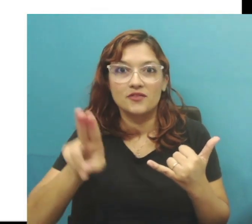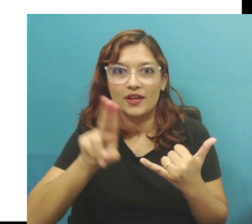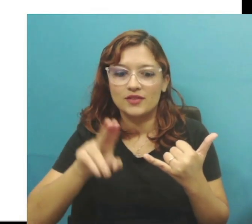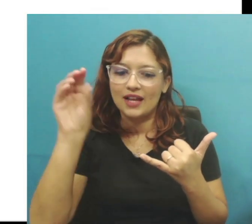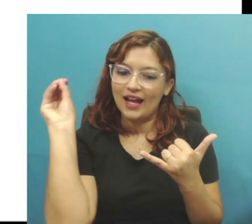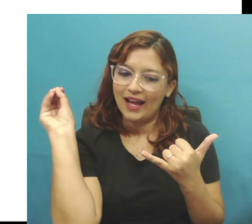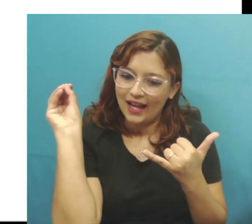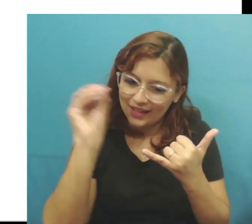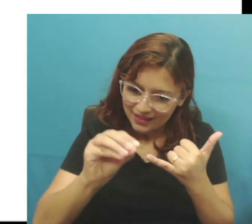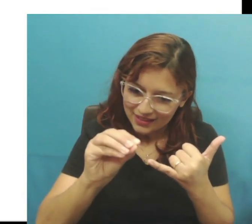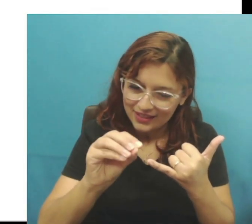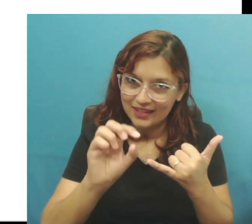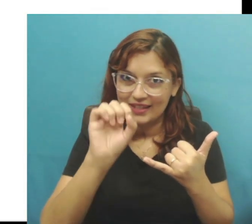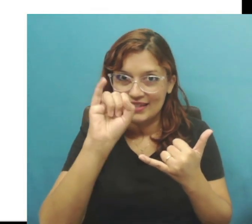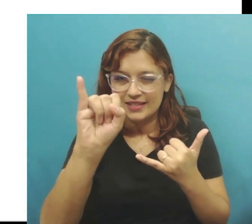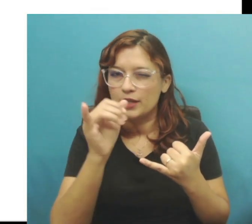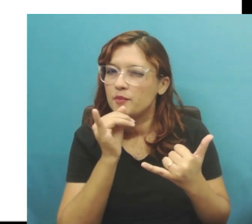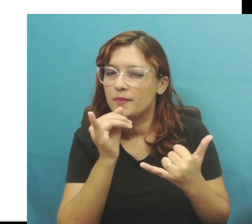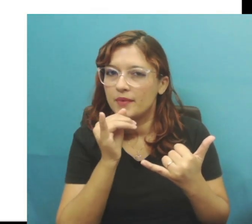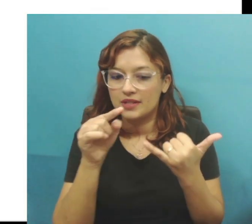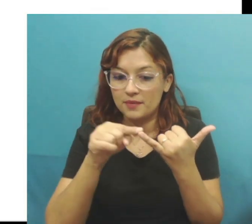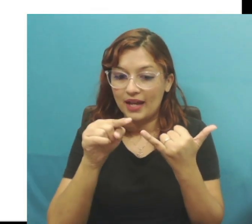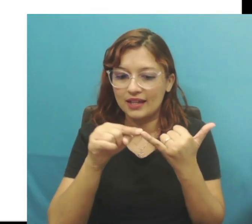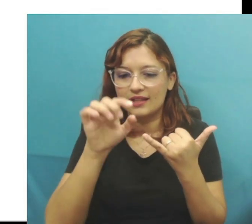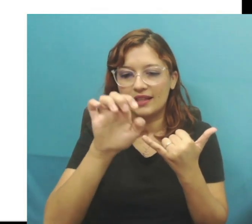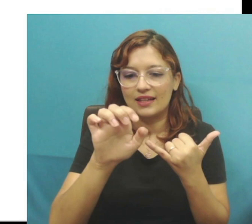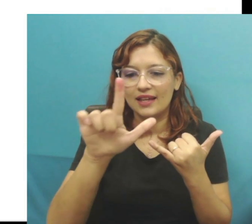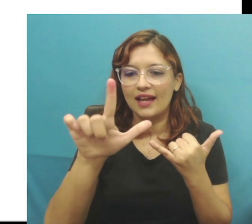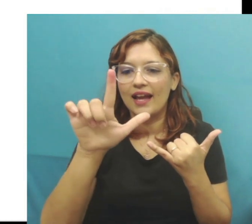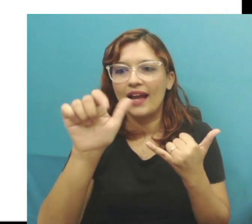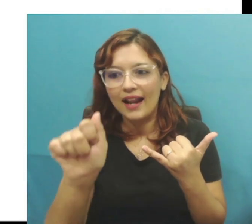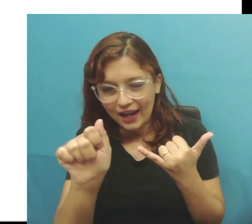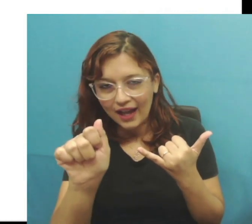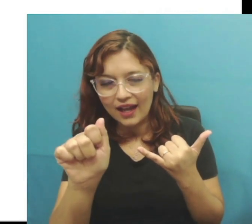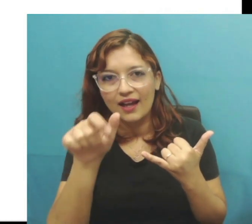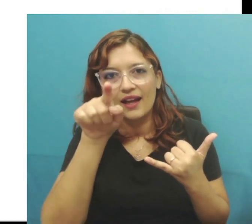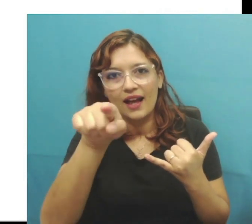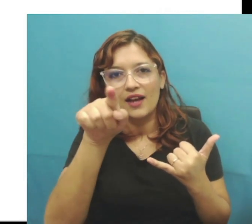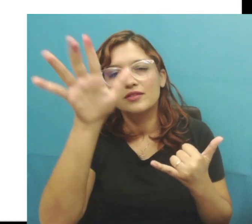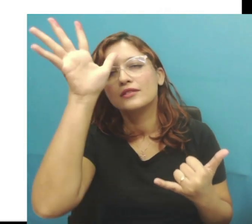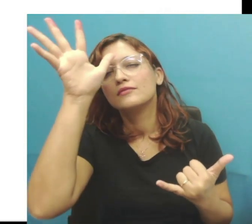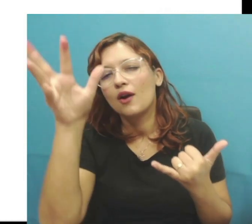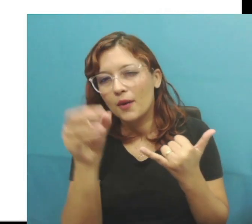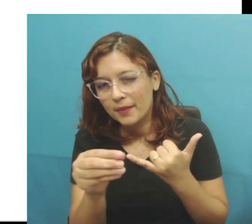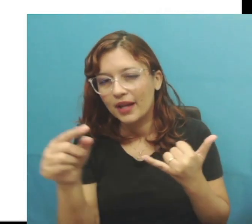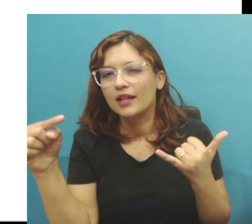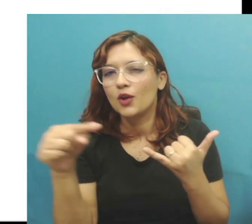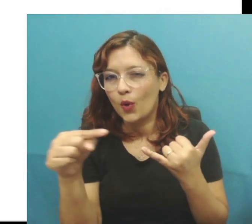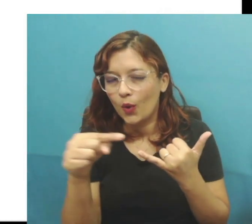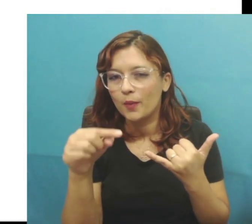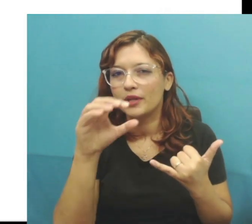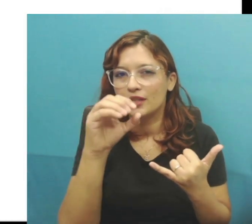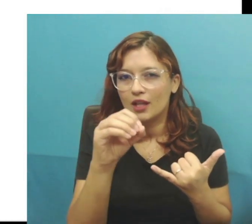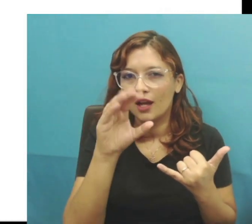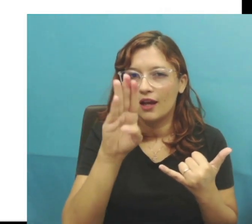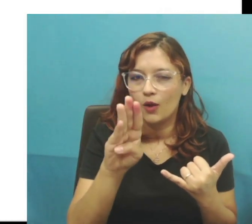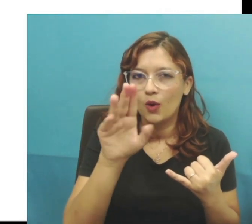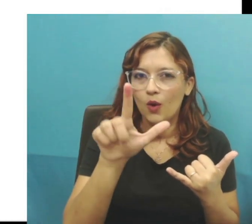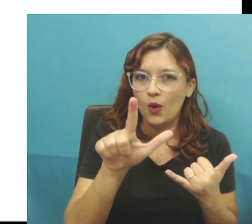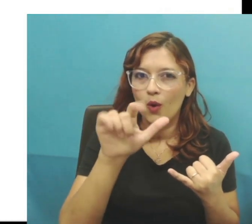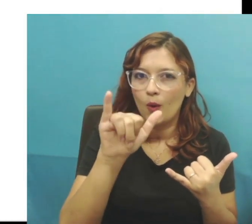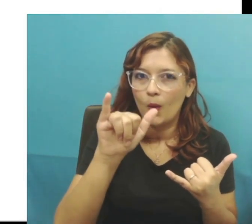Mas você vai perceber que ele vai ser usado no objeto. Por exemplo, vai ter aqui ela, aí